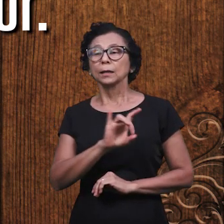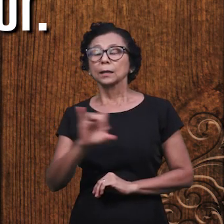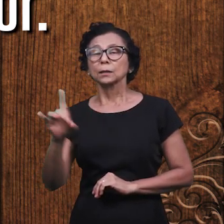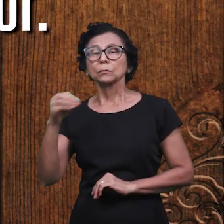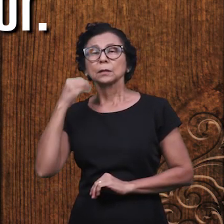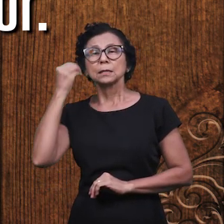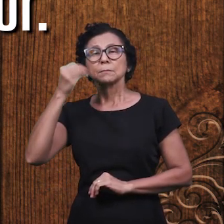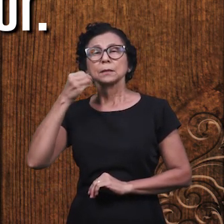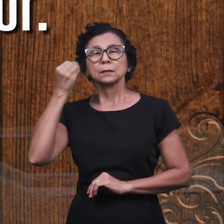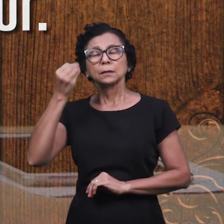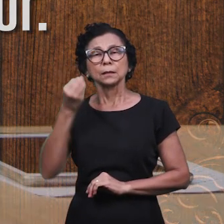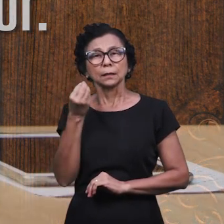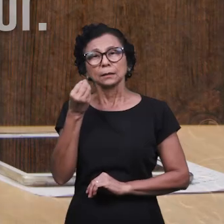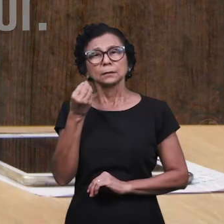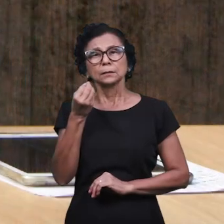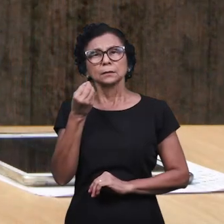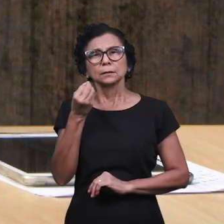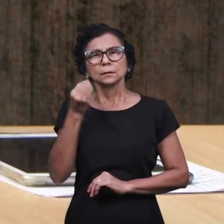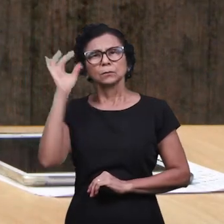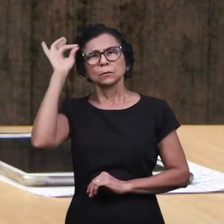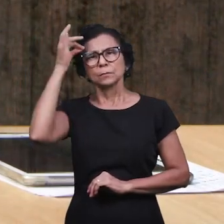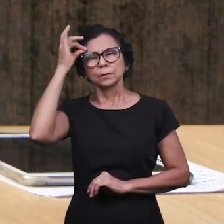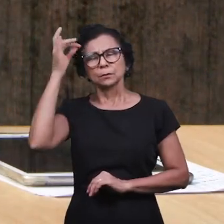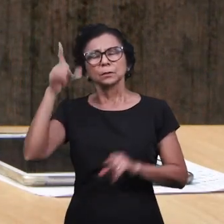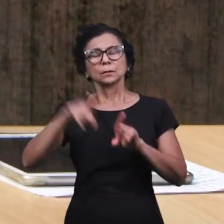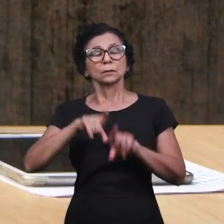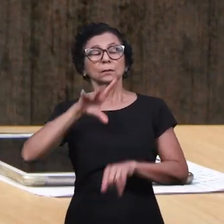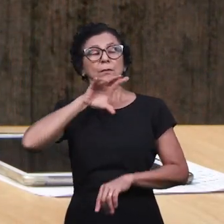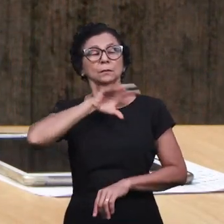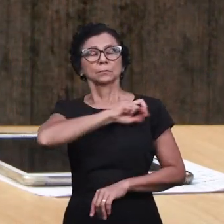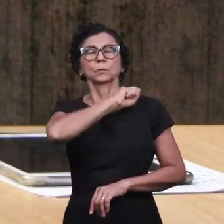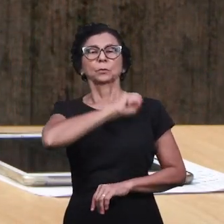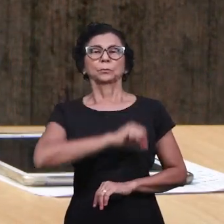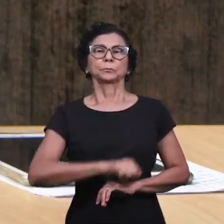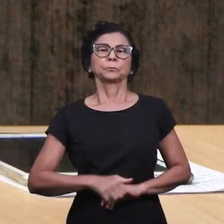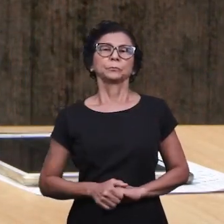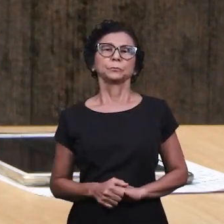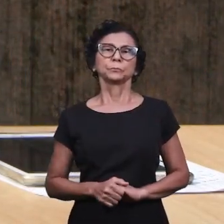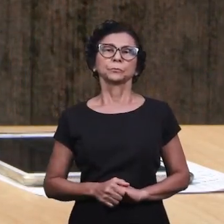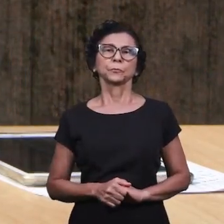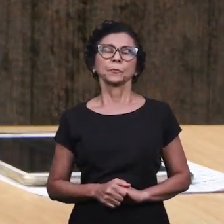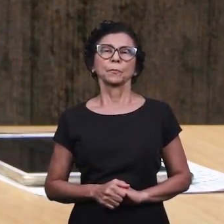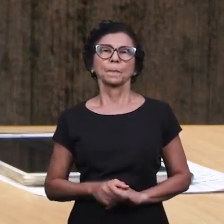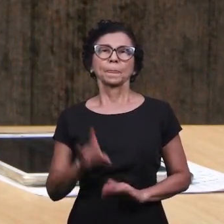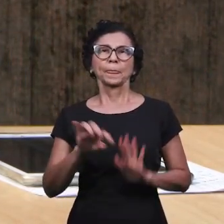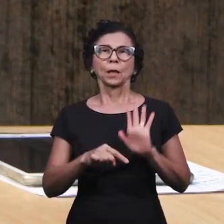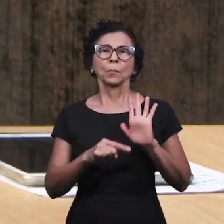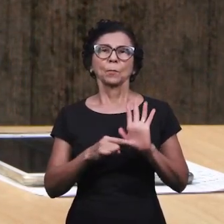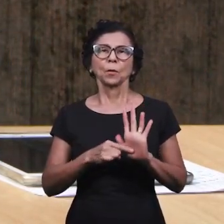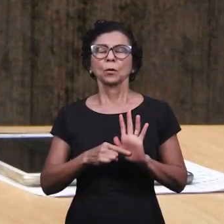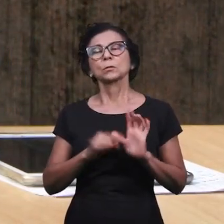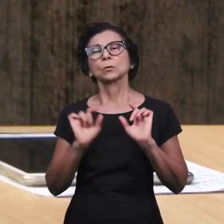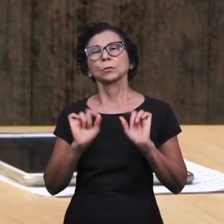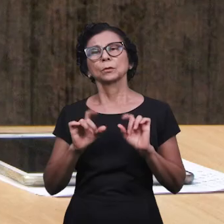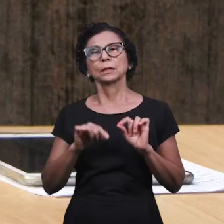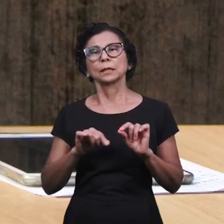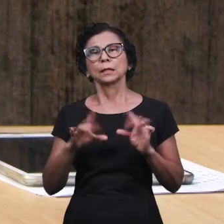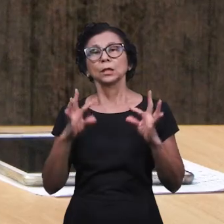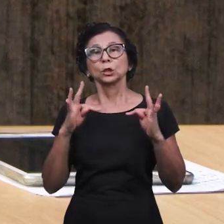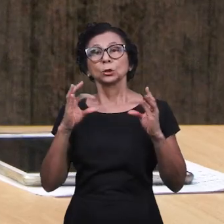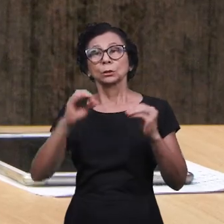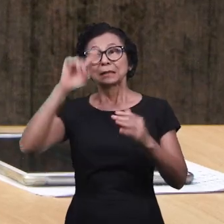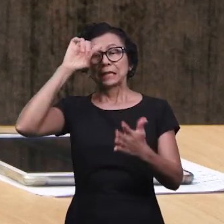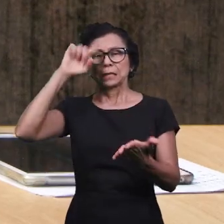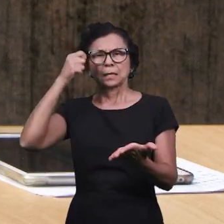amor. Foi falado aqui acerca das decisões que serão tomadas, que tudo é em benefício do